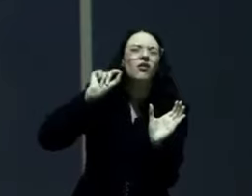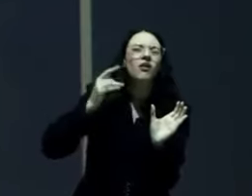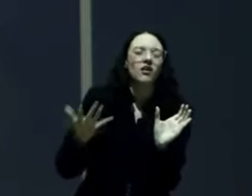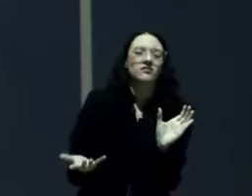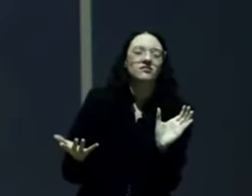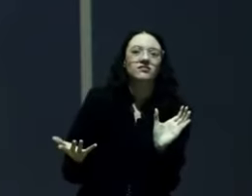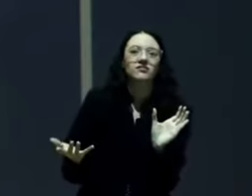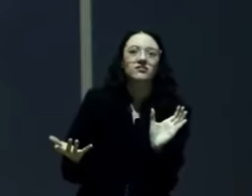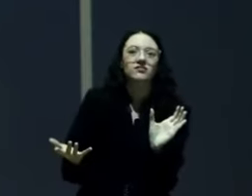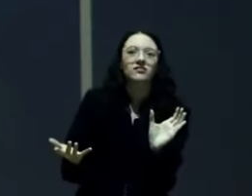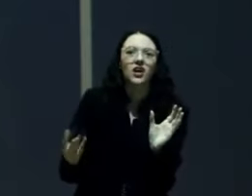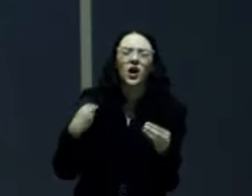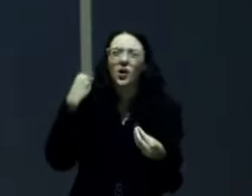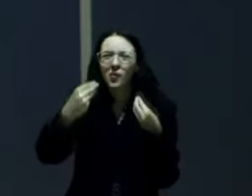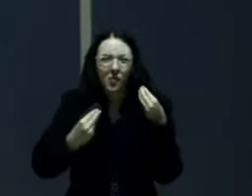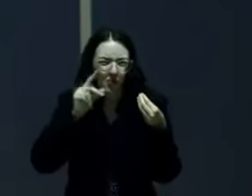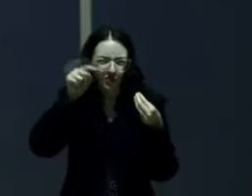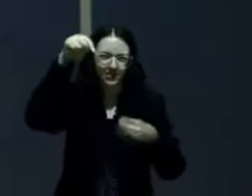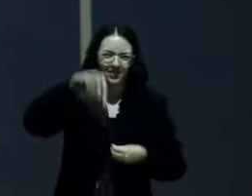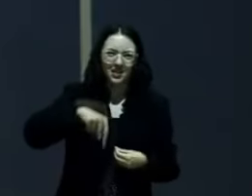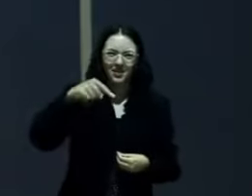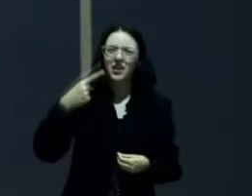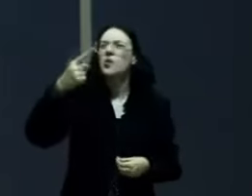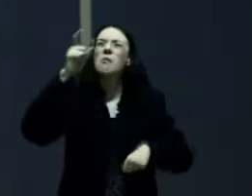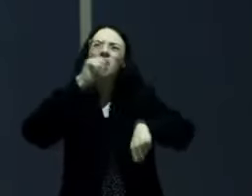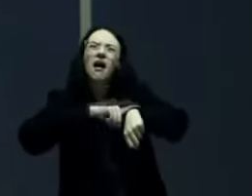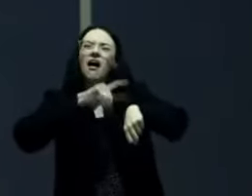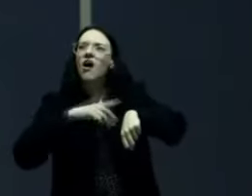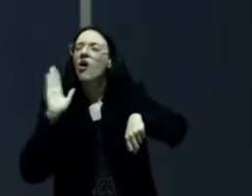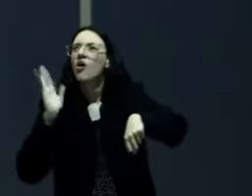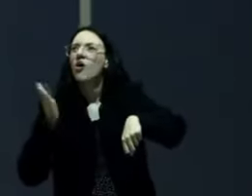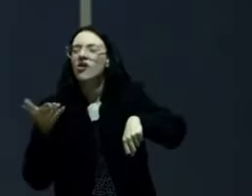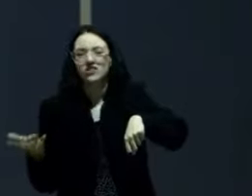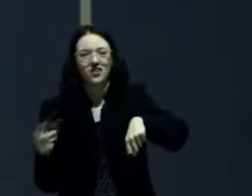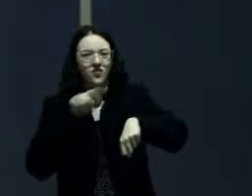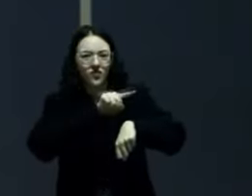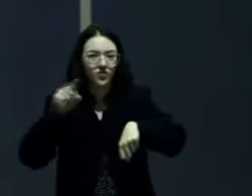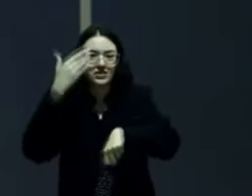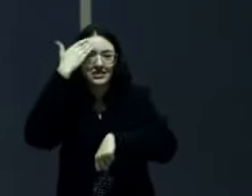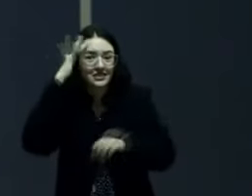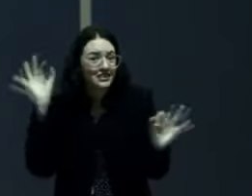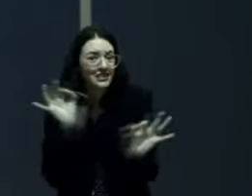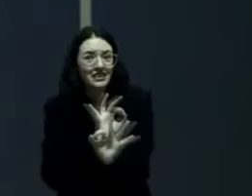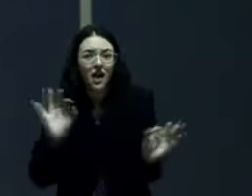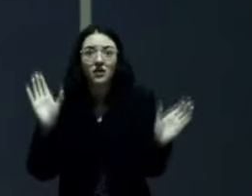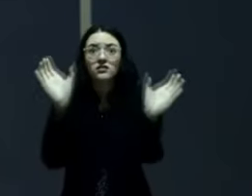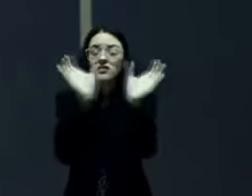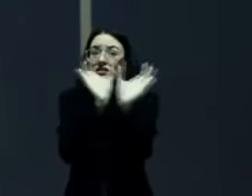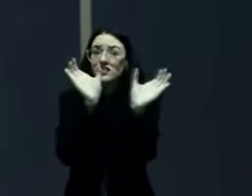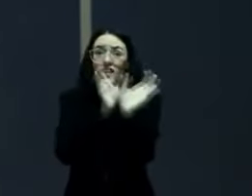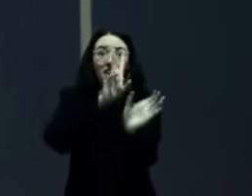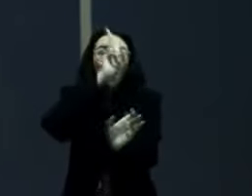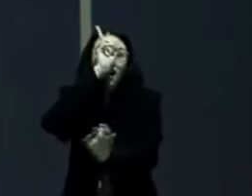É impossível que você entrou e já faz 1h10 que você está nesse culto e você não entendeu ainda que a ceia te